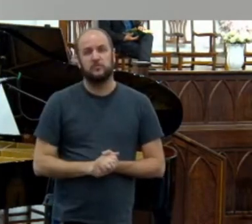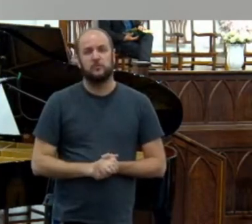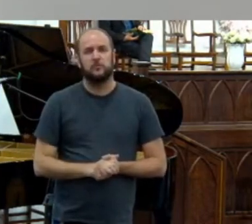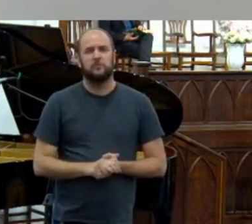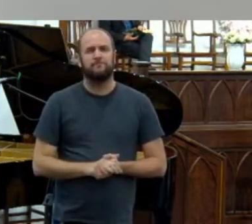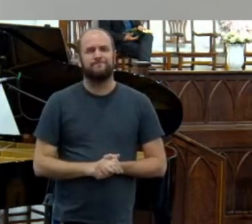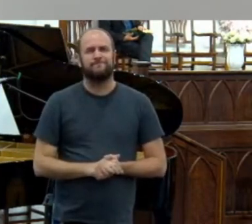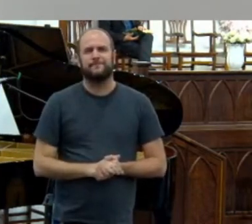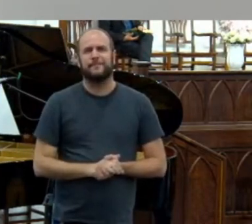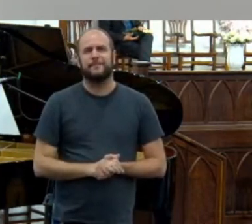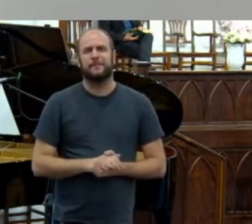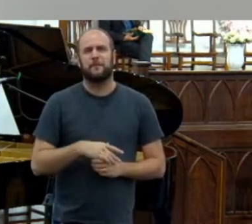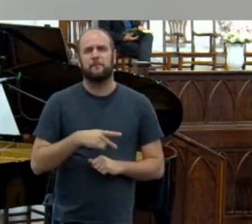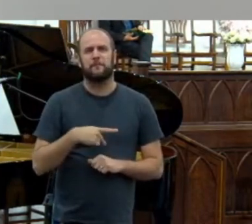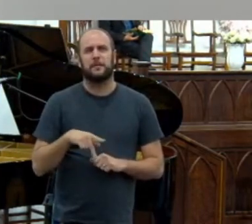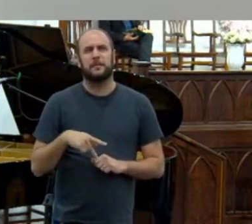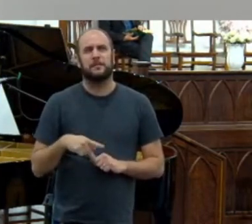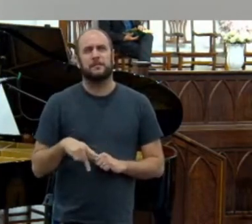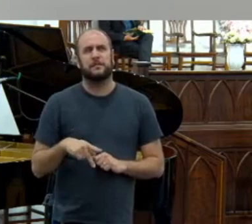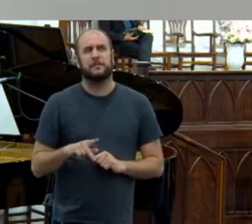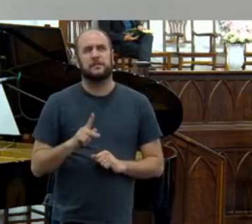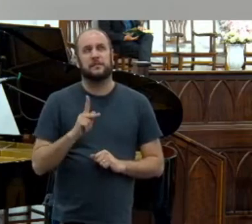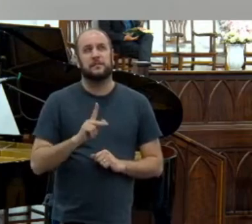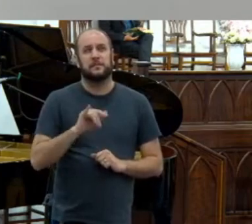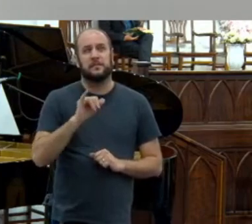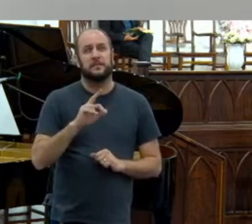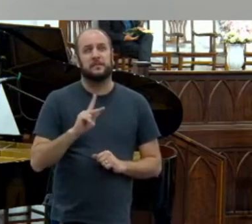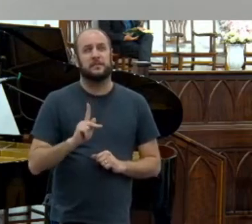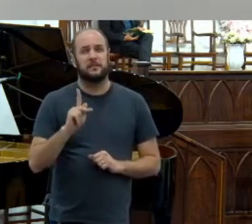Ele é Søren Kierkegaard.